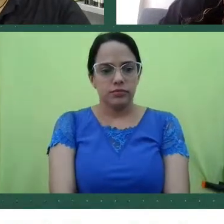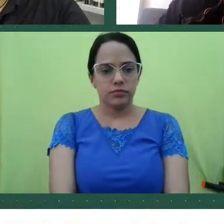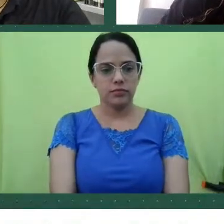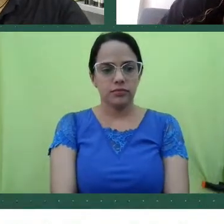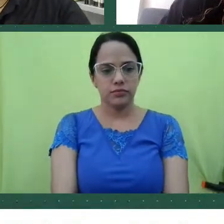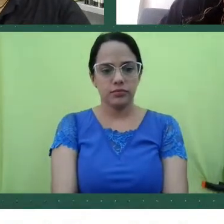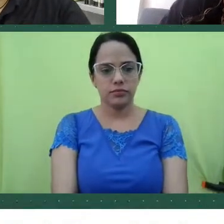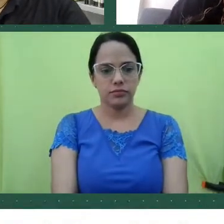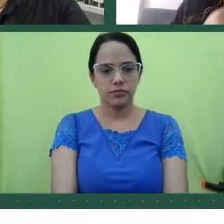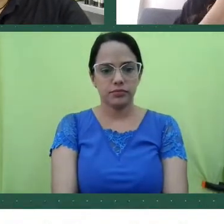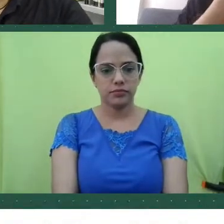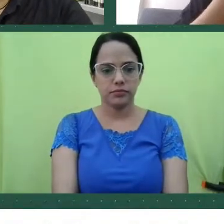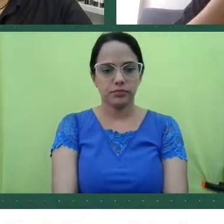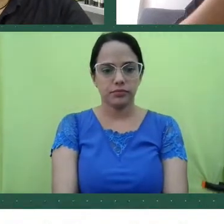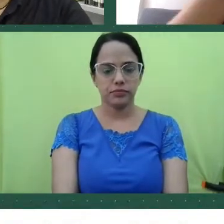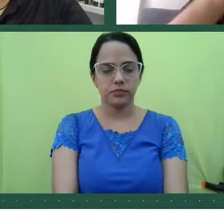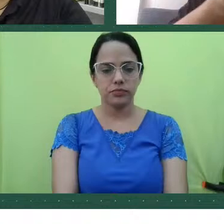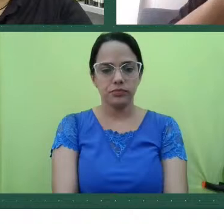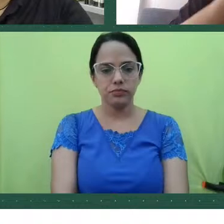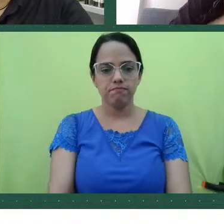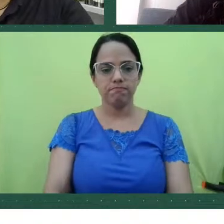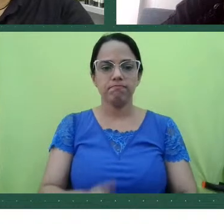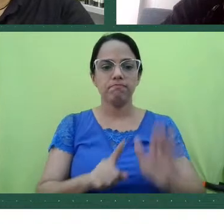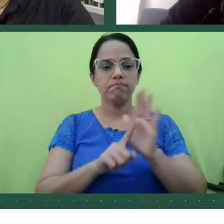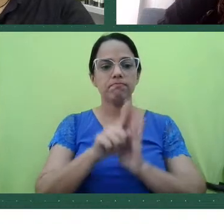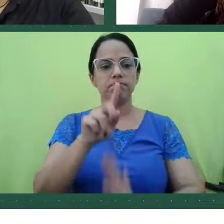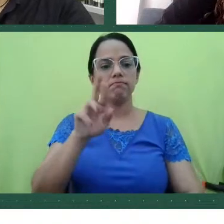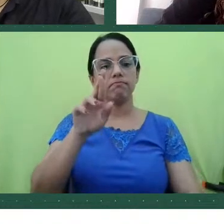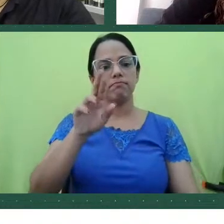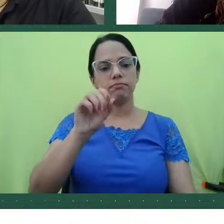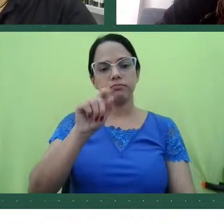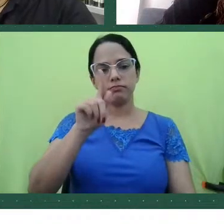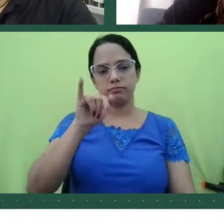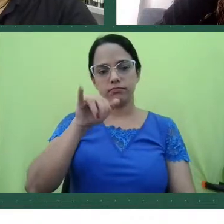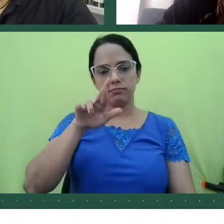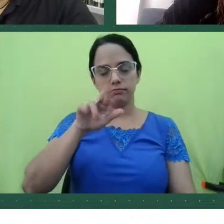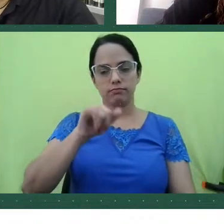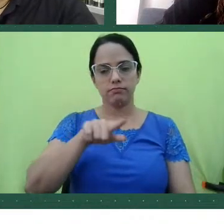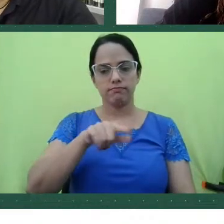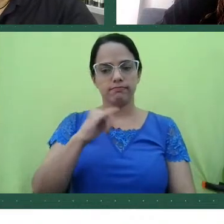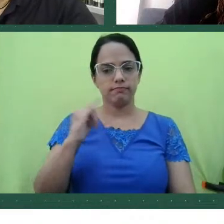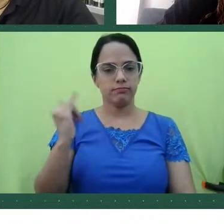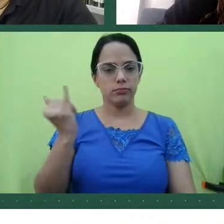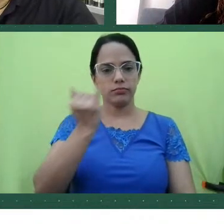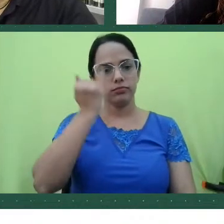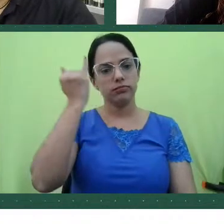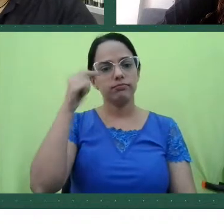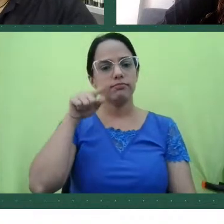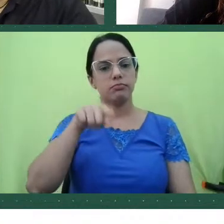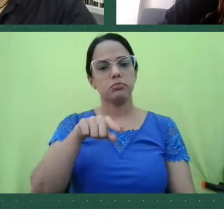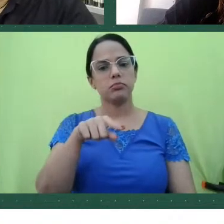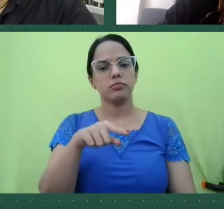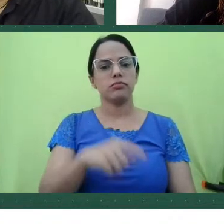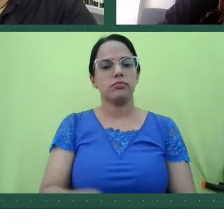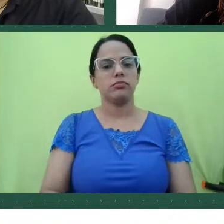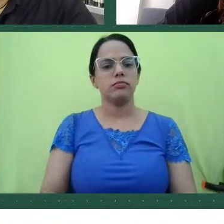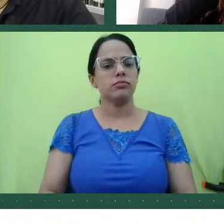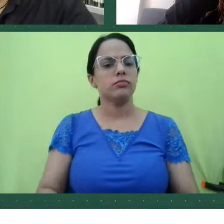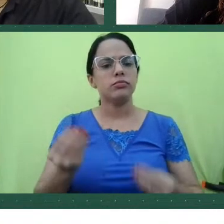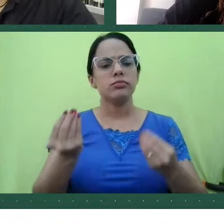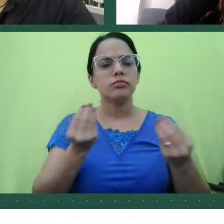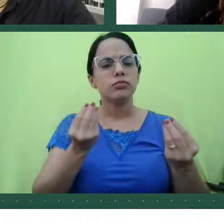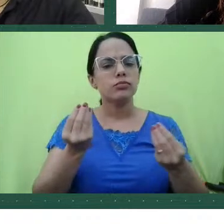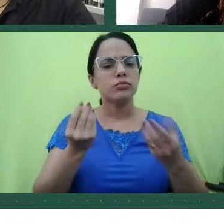Temos aqui a pergunta da Rogéria Santos. Essa questão é de suma importância e essa relevância, como fica essa